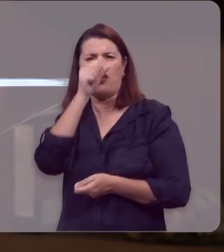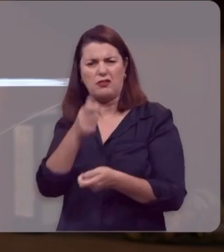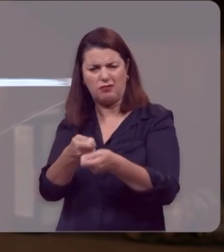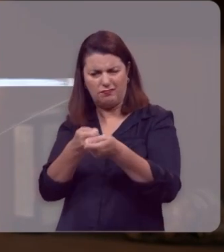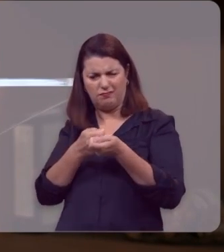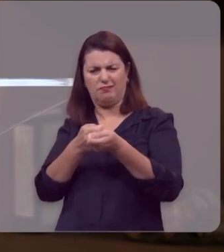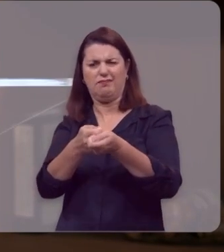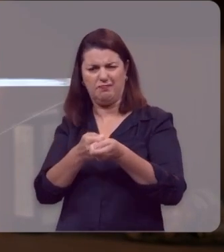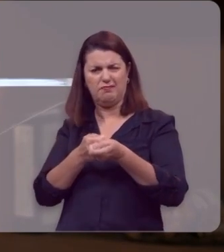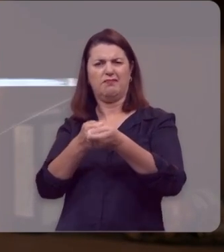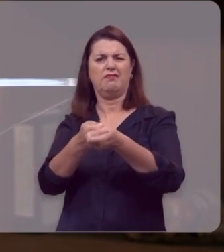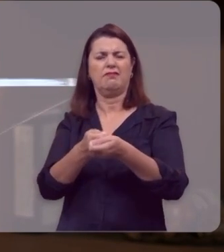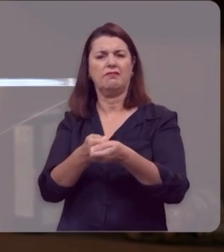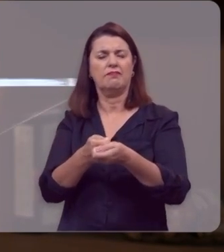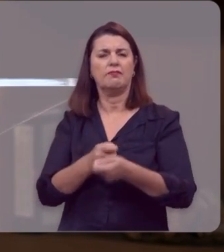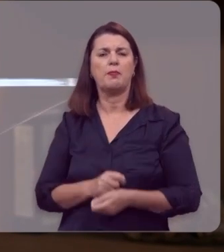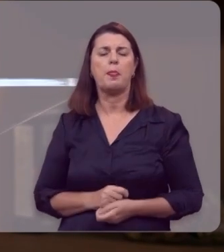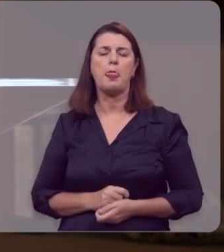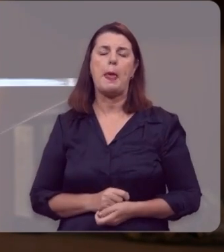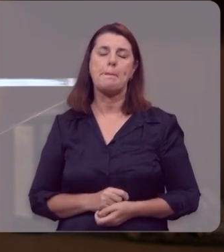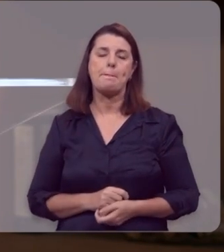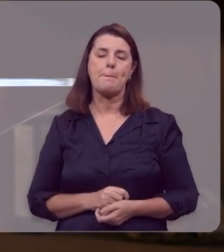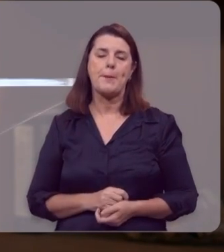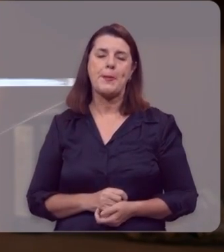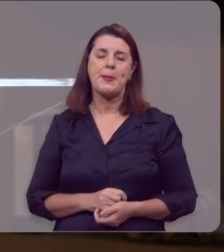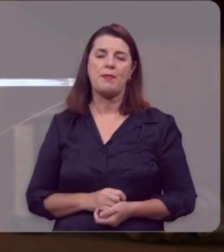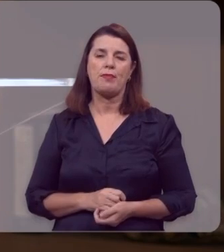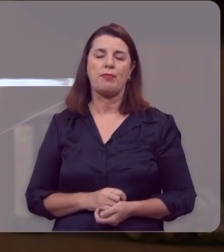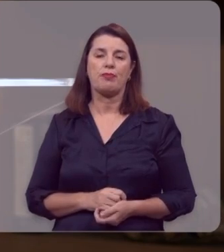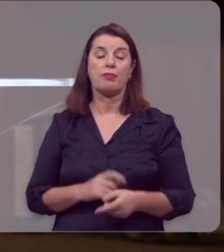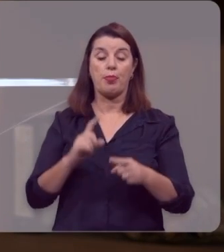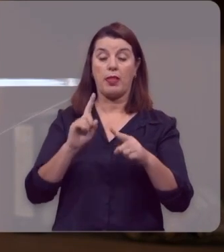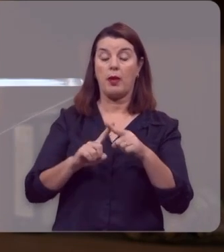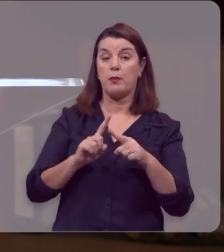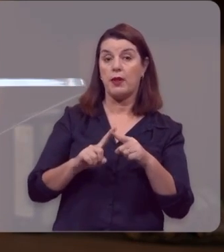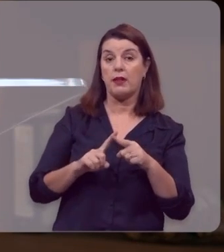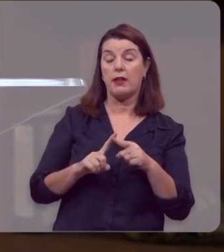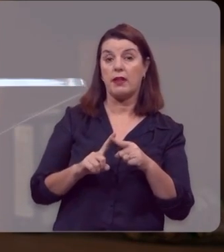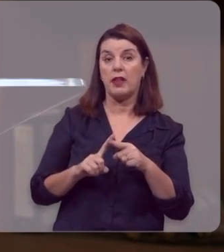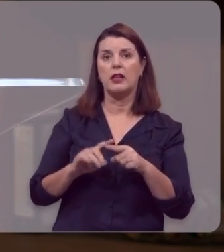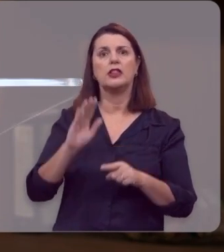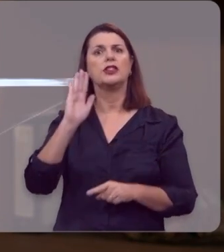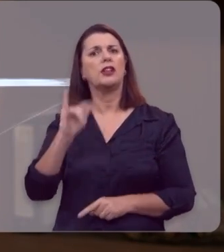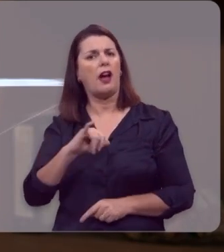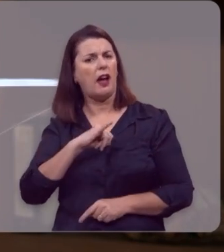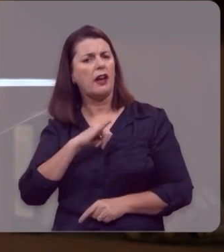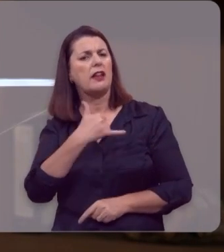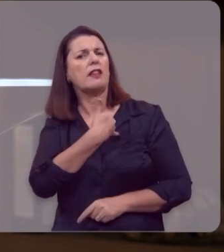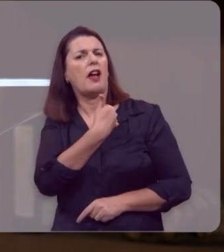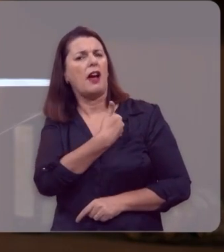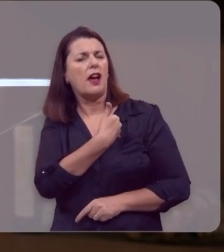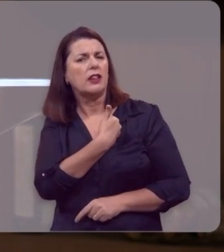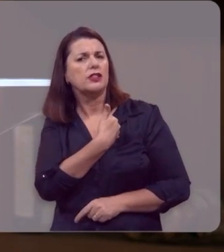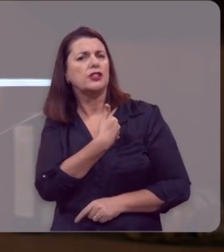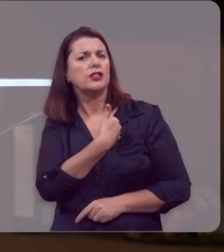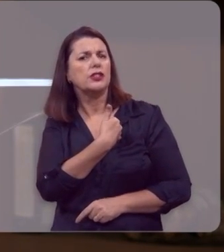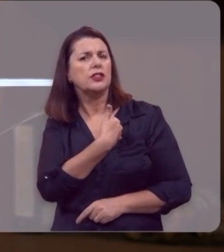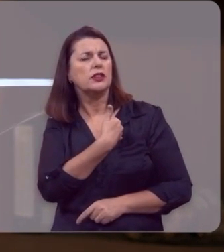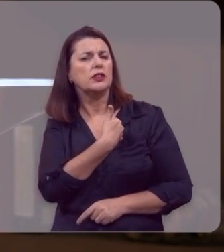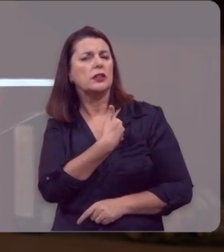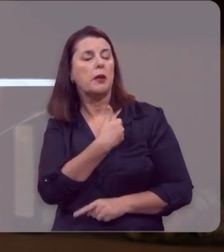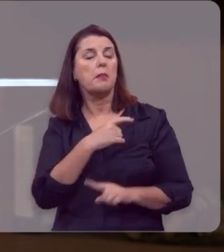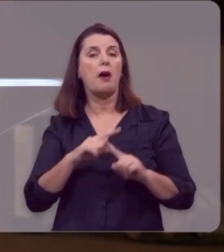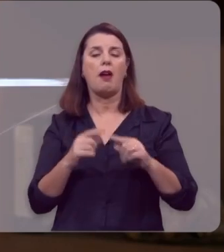poder, destreza com destreza, porque apesar de já ter uma idade bem avançada, ele